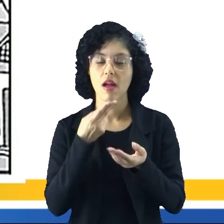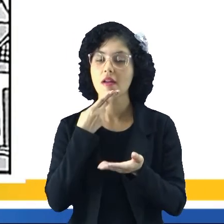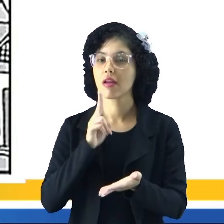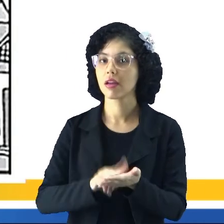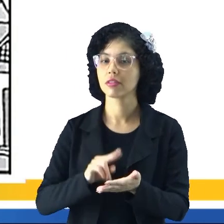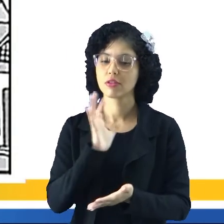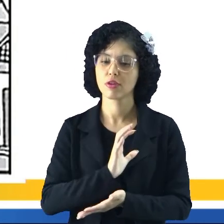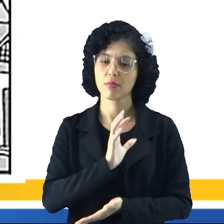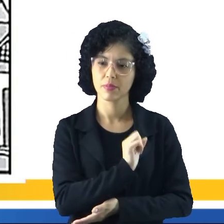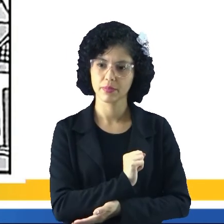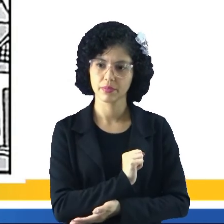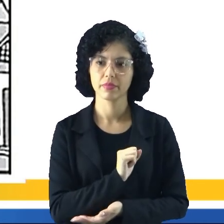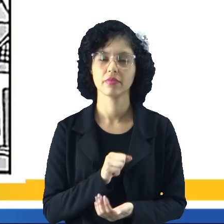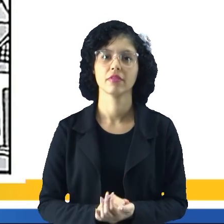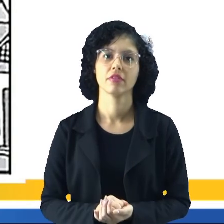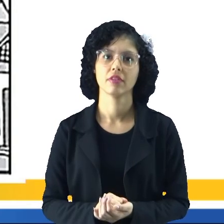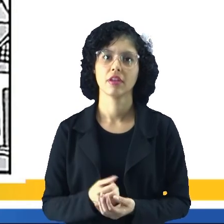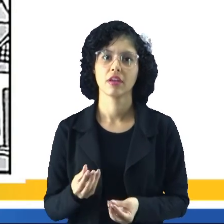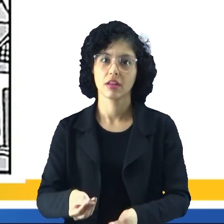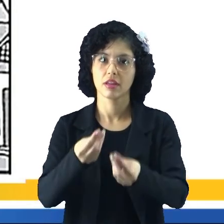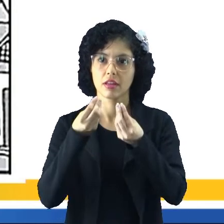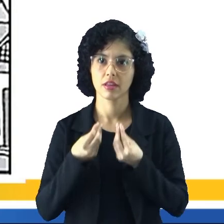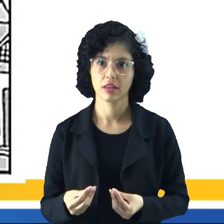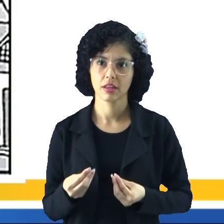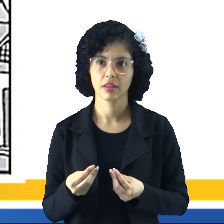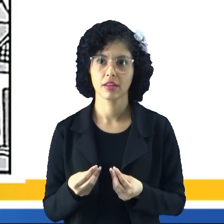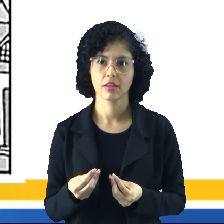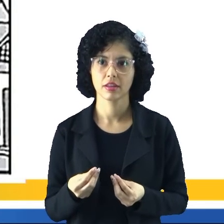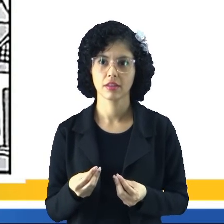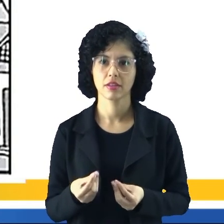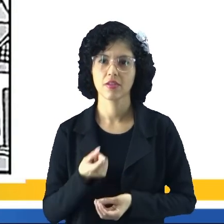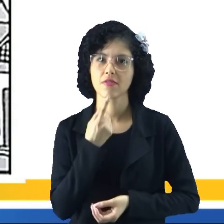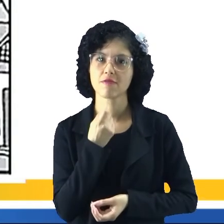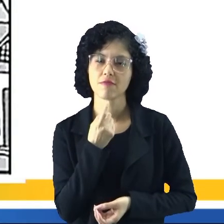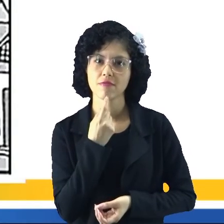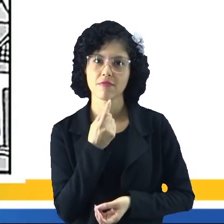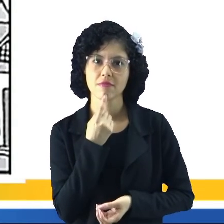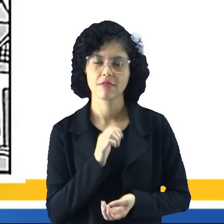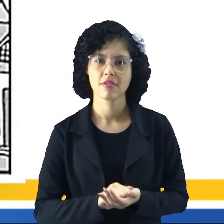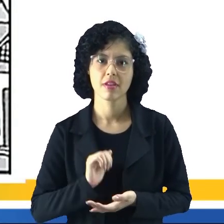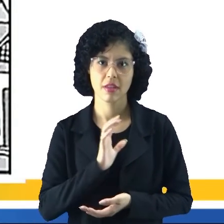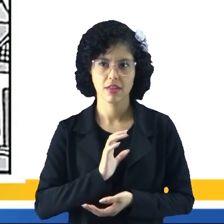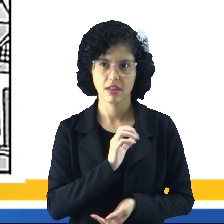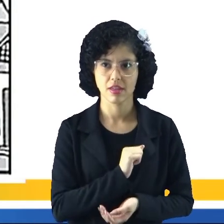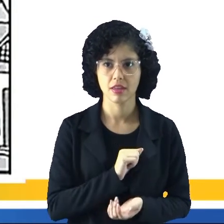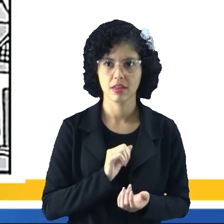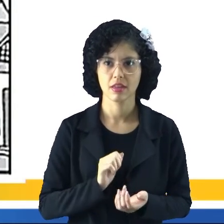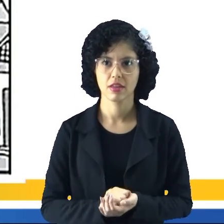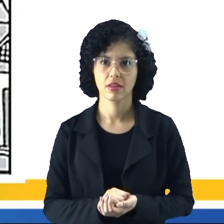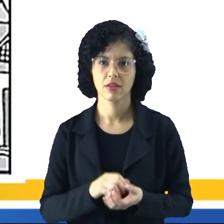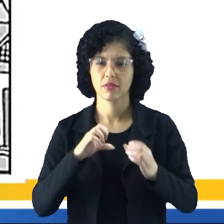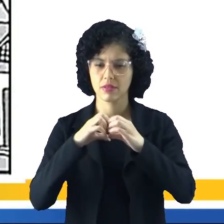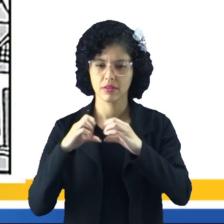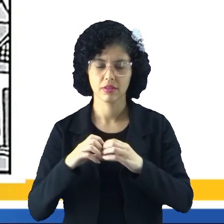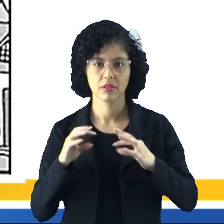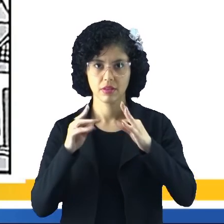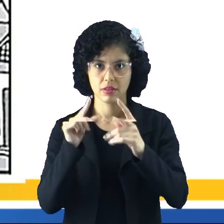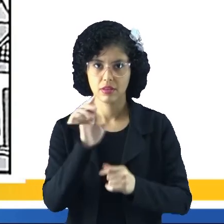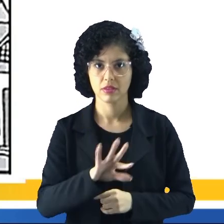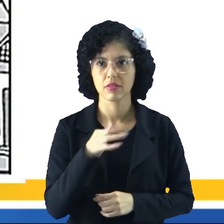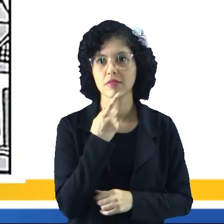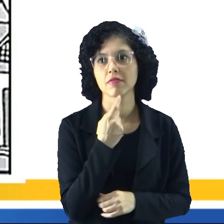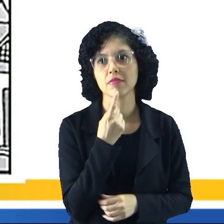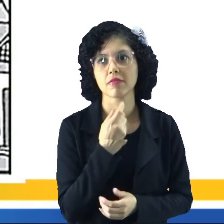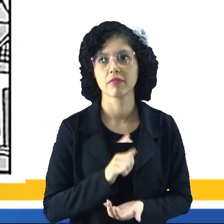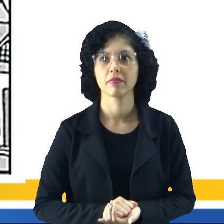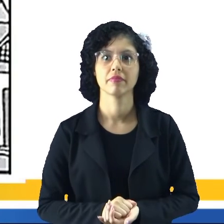carta de amor e ela me devolve ali cheio de marcaçõezinhas vermelhas, a cor do amor, né? O coração, aquele negócio todo, tudo é vermelho, a